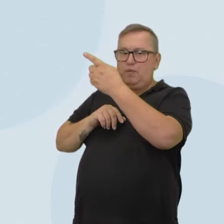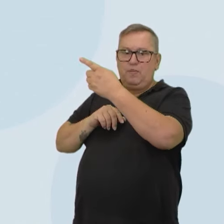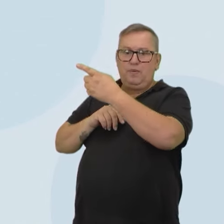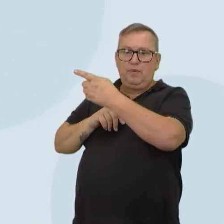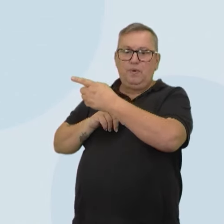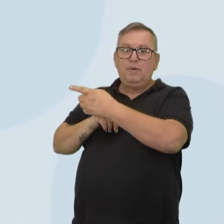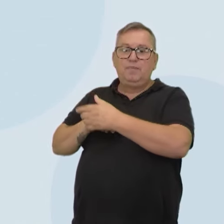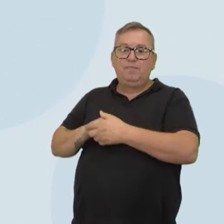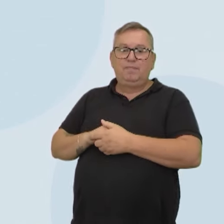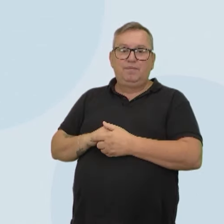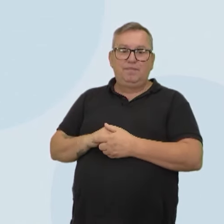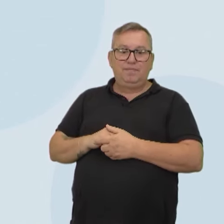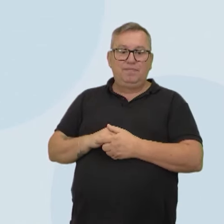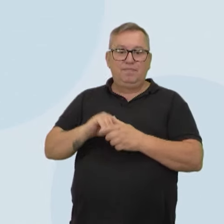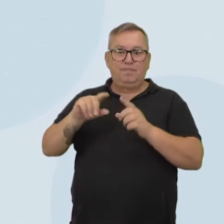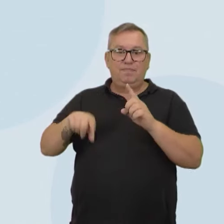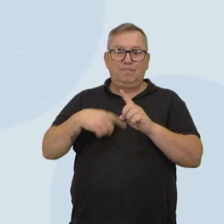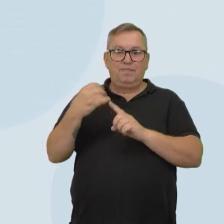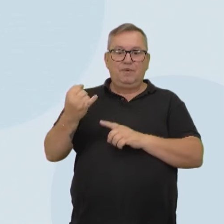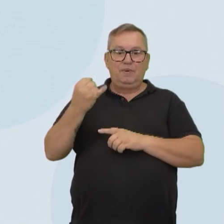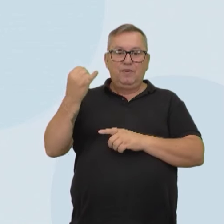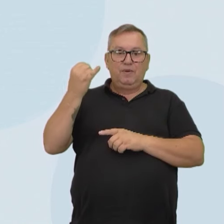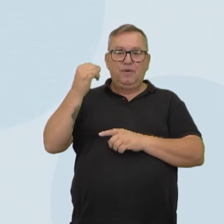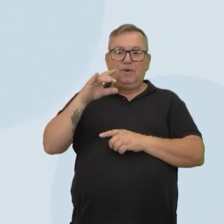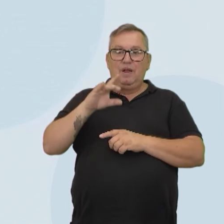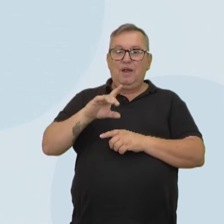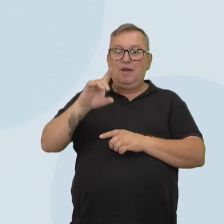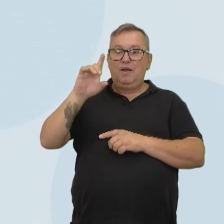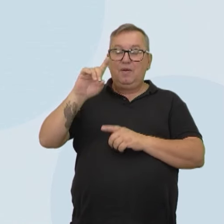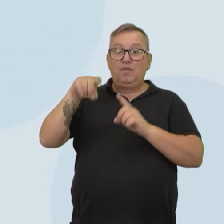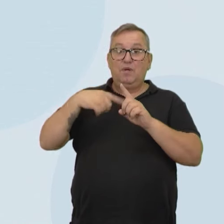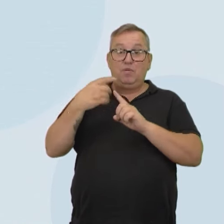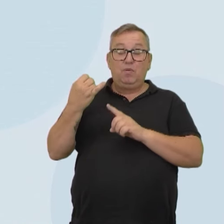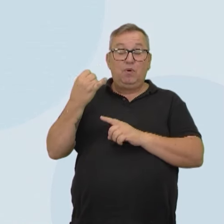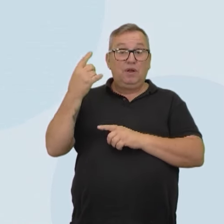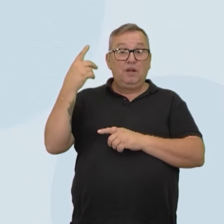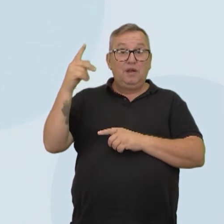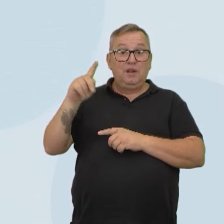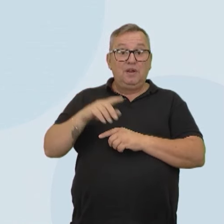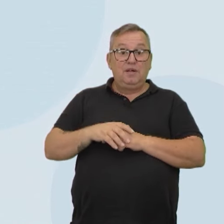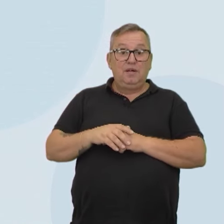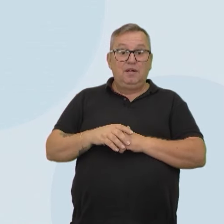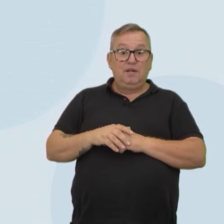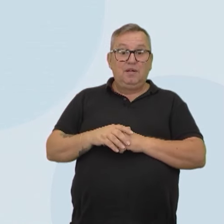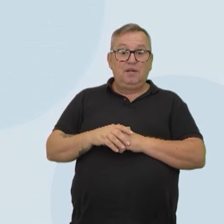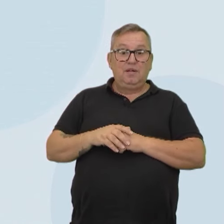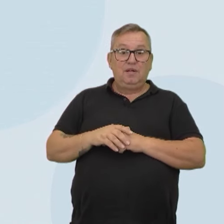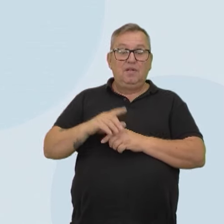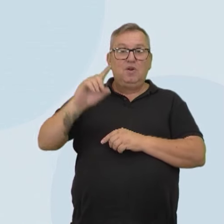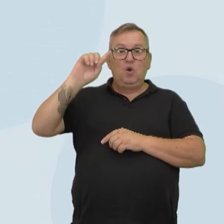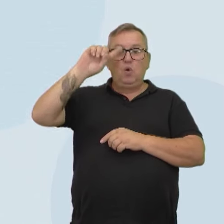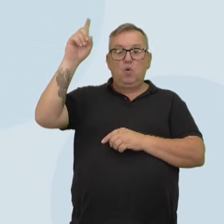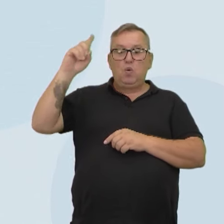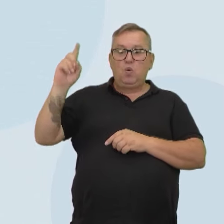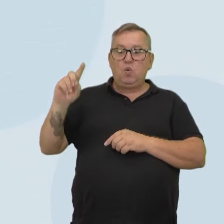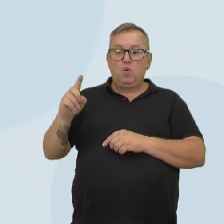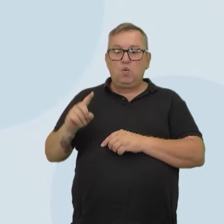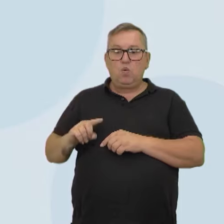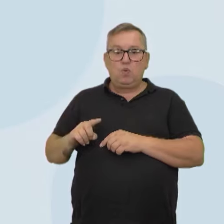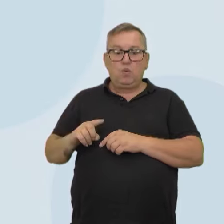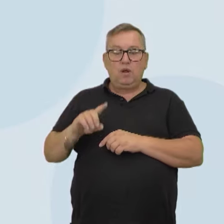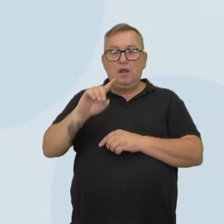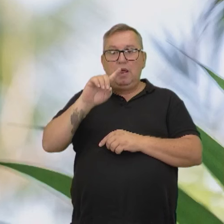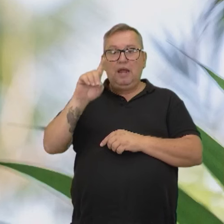grega. O mais importante, né, que é o deus mais importante deles, é o deus dos céus, dos raios e dos relâmpagos, que é